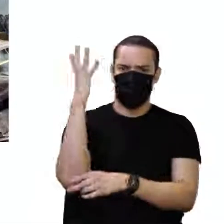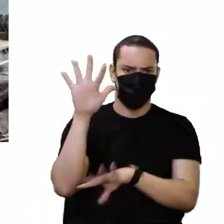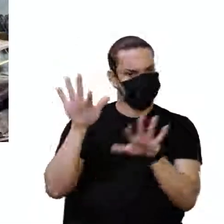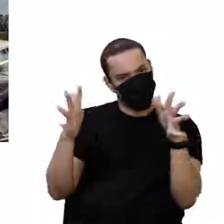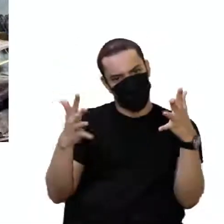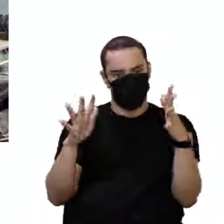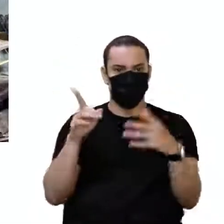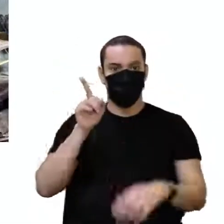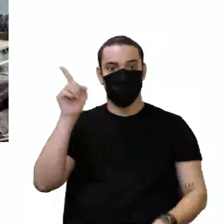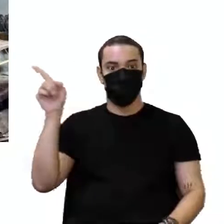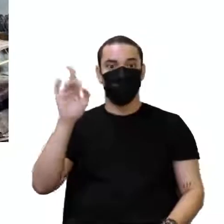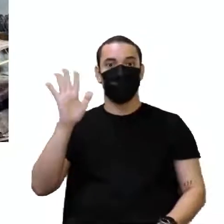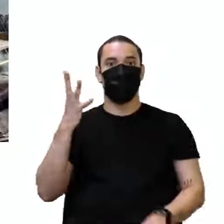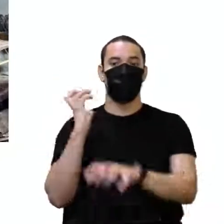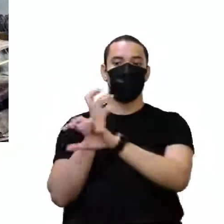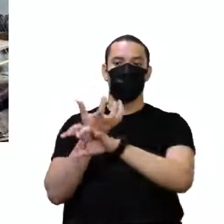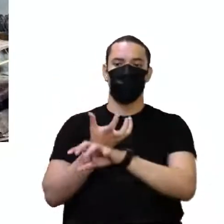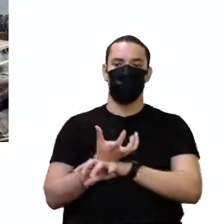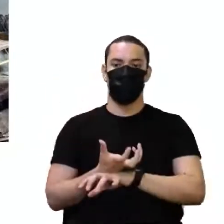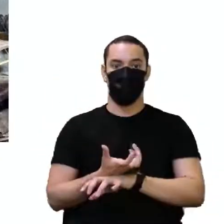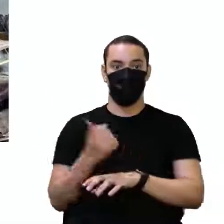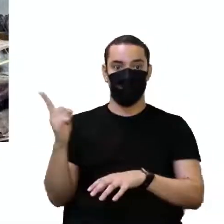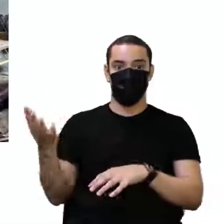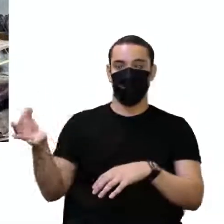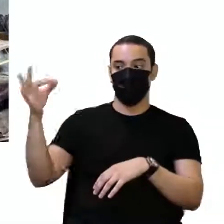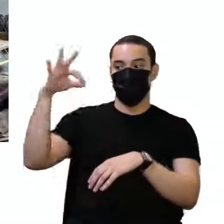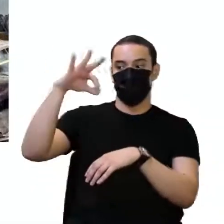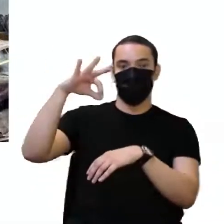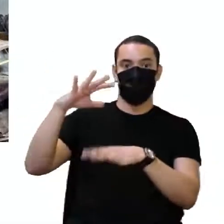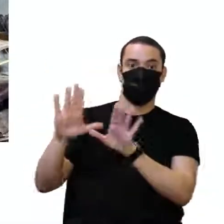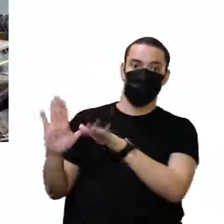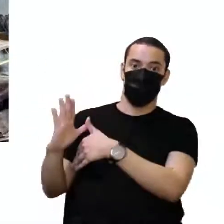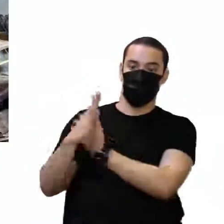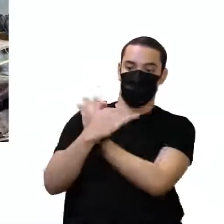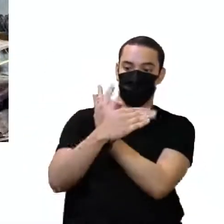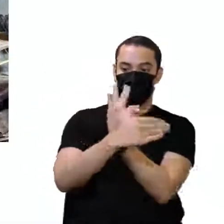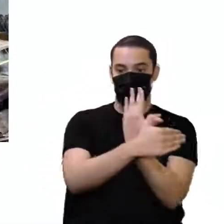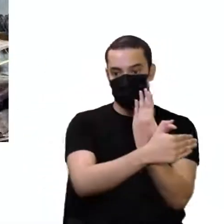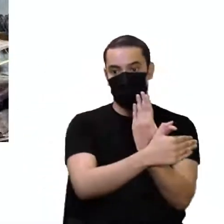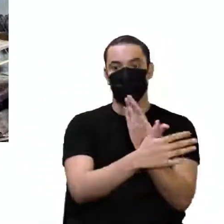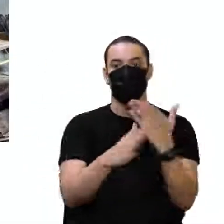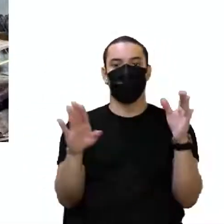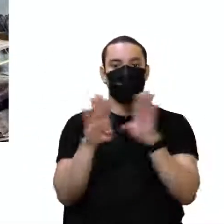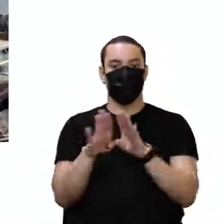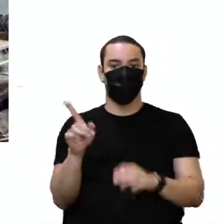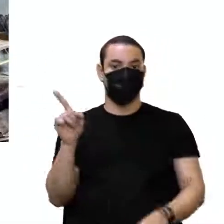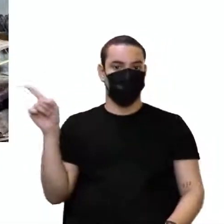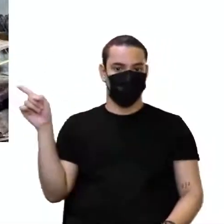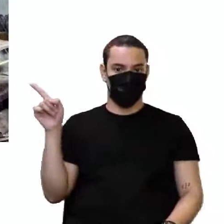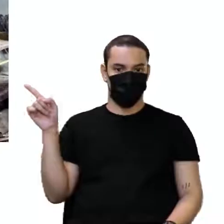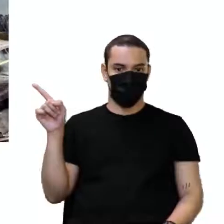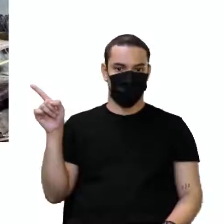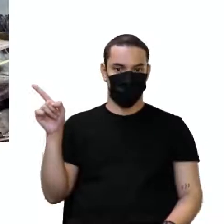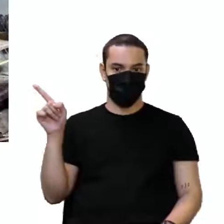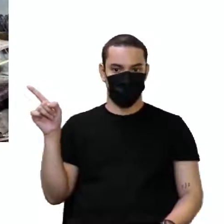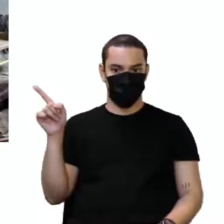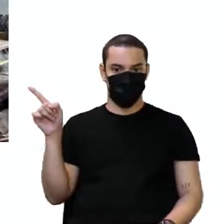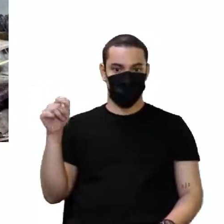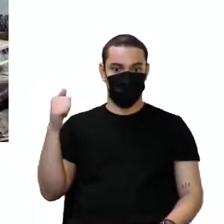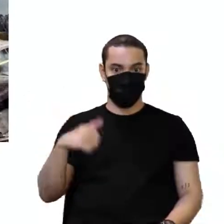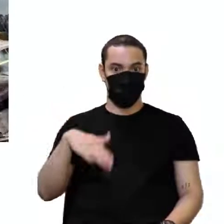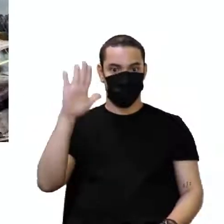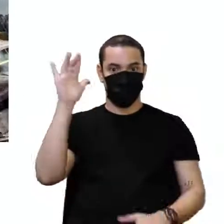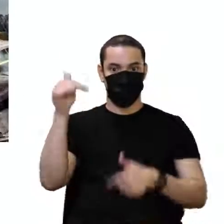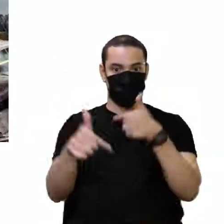chão. E aí ela vai, pousa ali também, vai se camuflando. E aqui nessa outra imagem, que dá um pouquinho mais